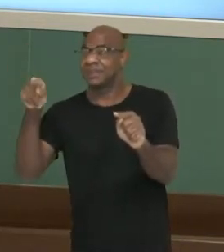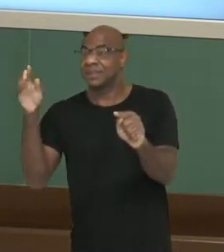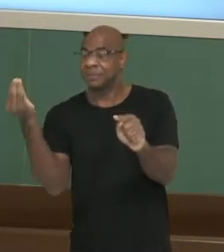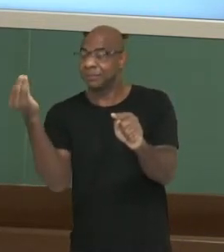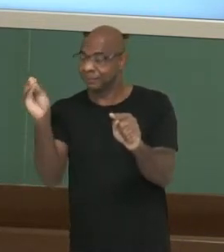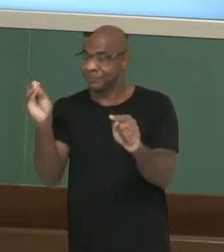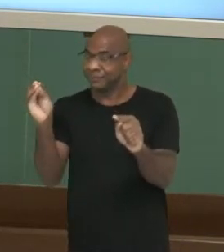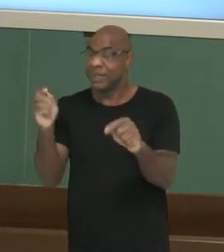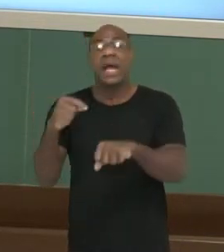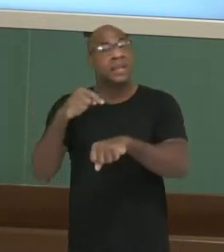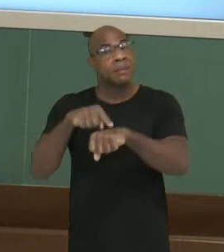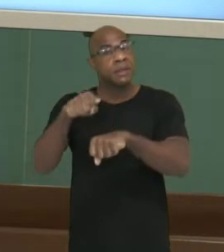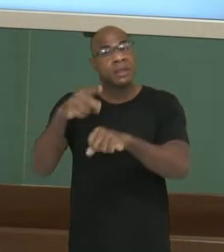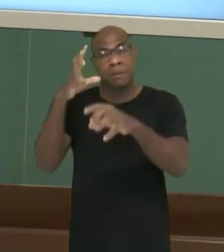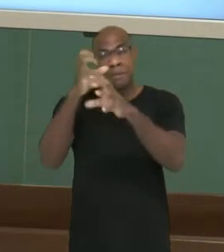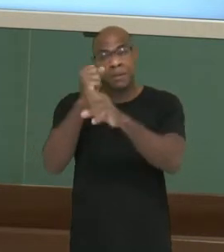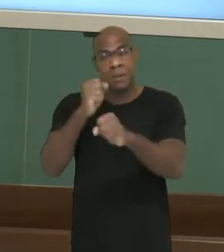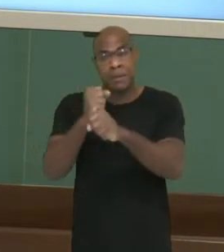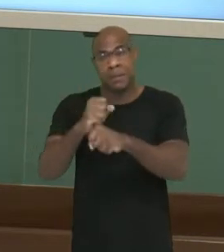você fazer a conta. Já volto.